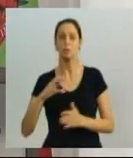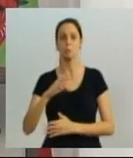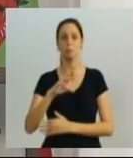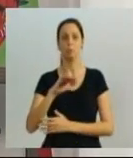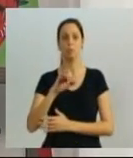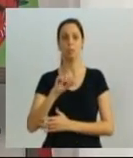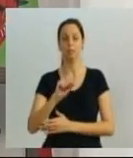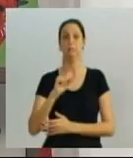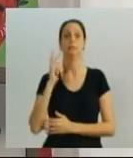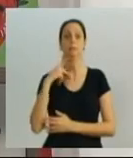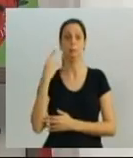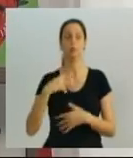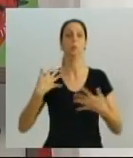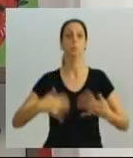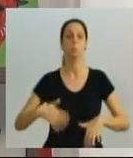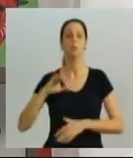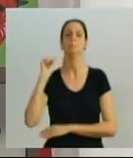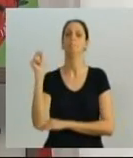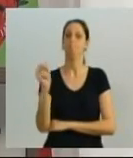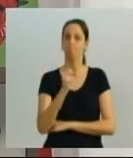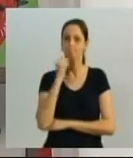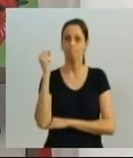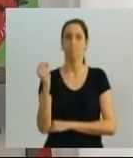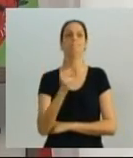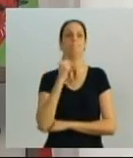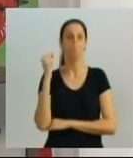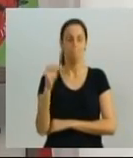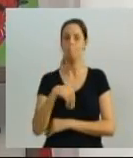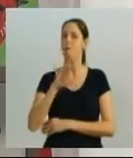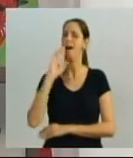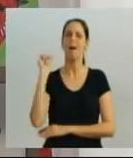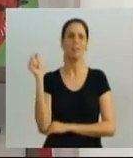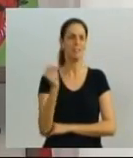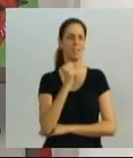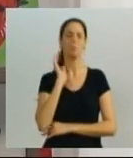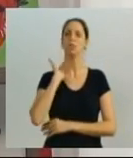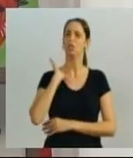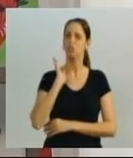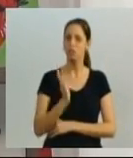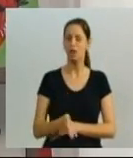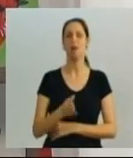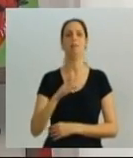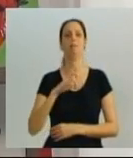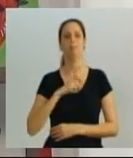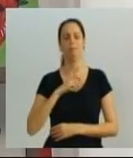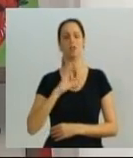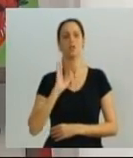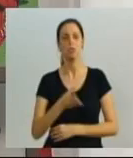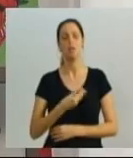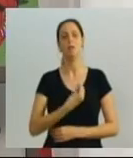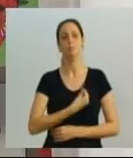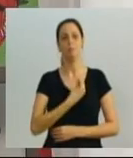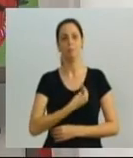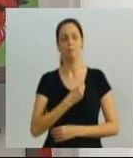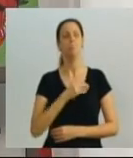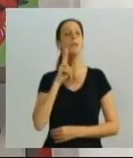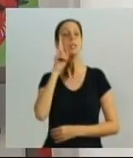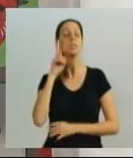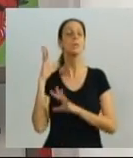e uma das mais graves, se não a mais grave, que a gente já enfrentou ao longo da história da nossa